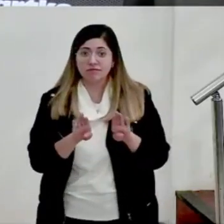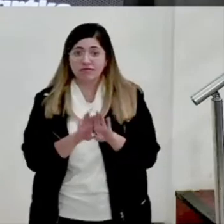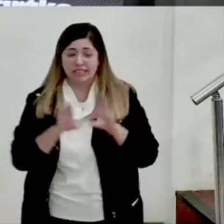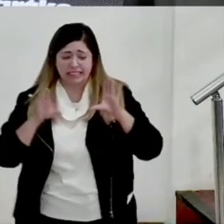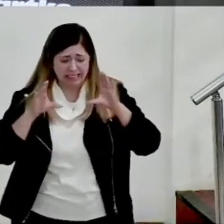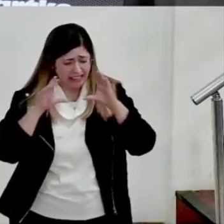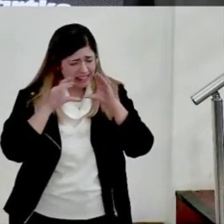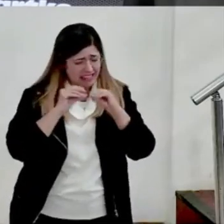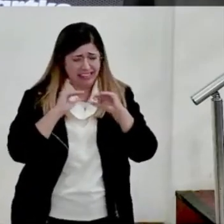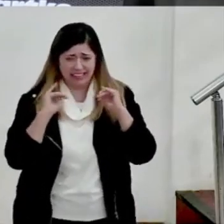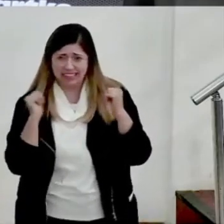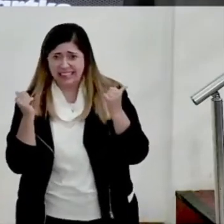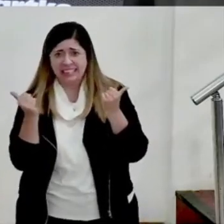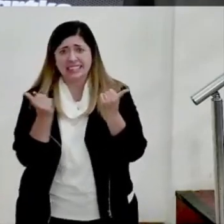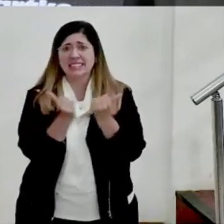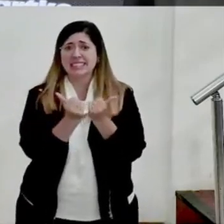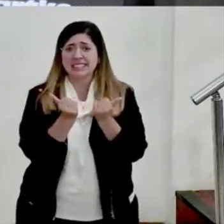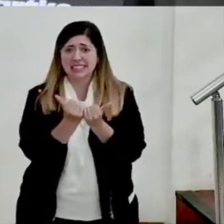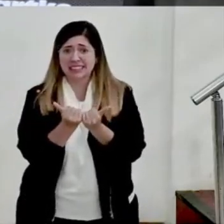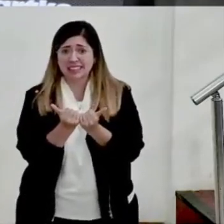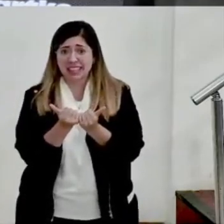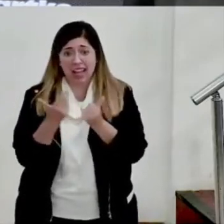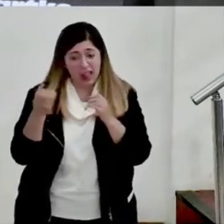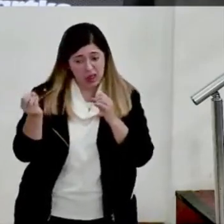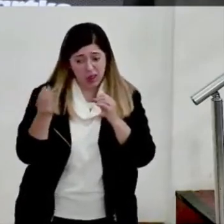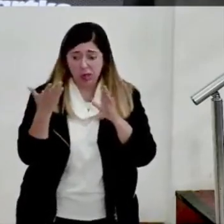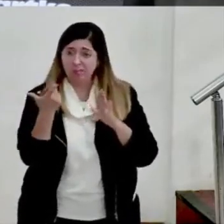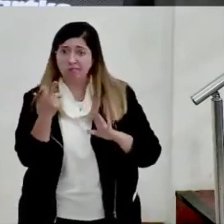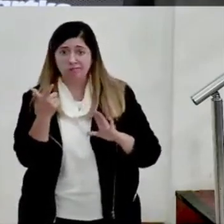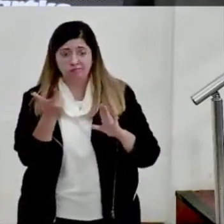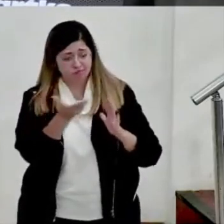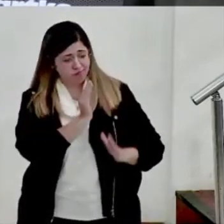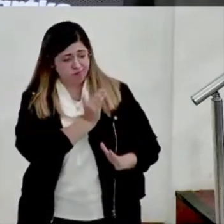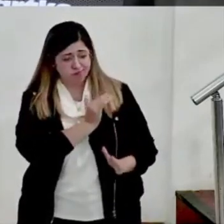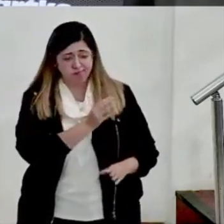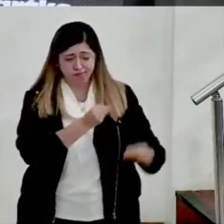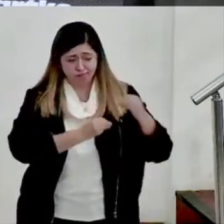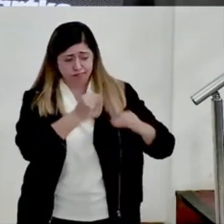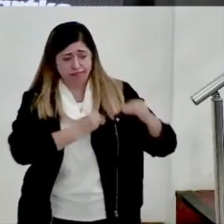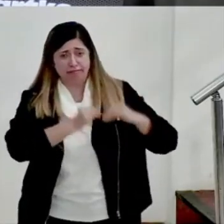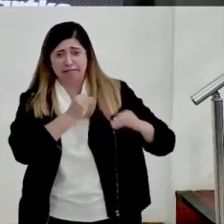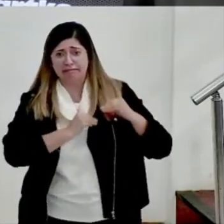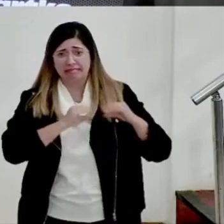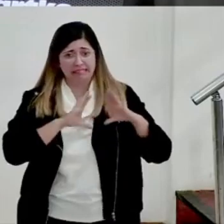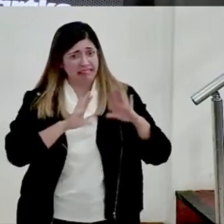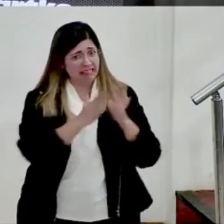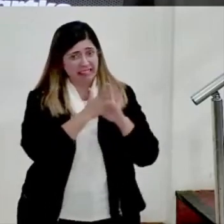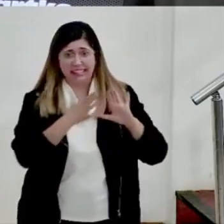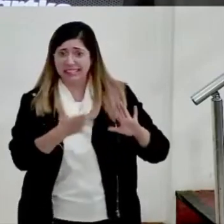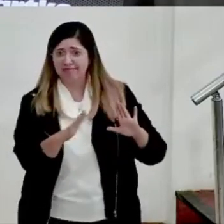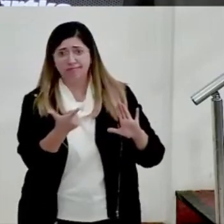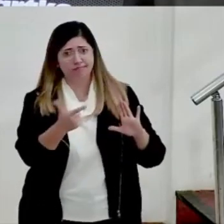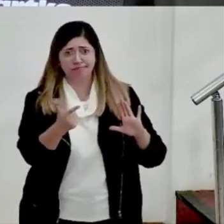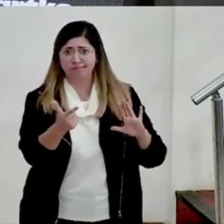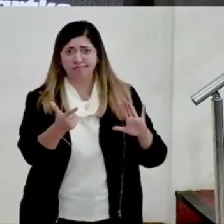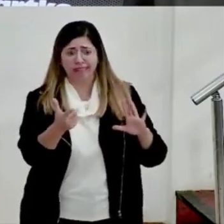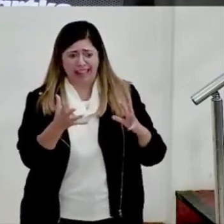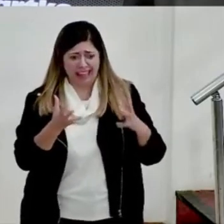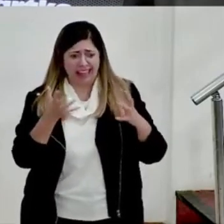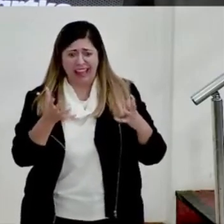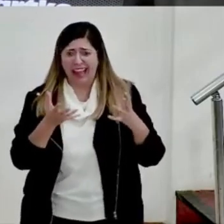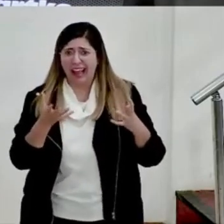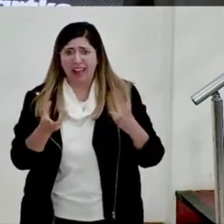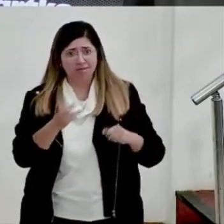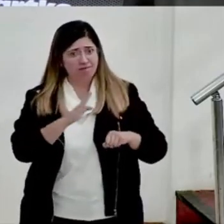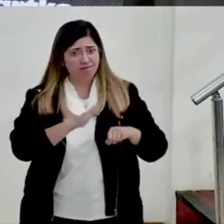não poderiam produzir luz por si mesmas, o nosso coração morto em delitos e pecados não poderia querer a luz,